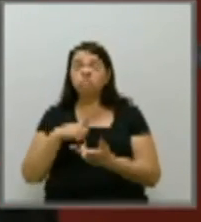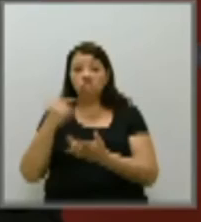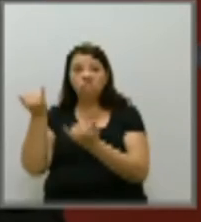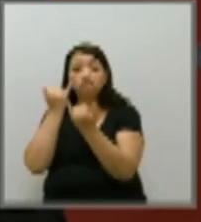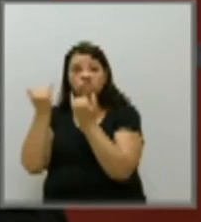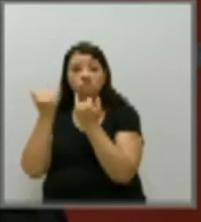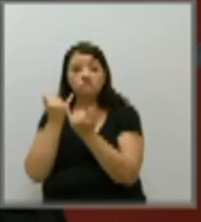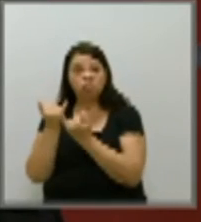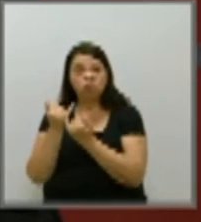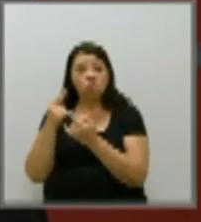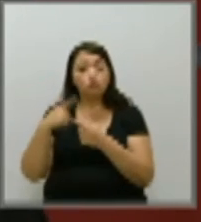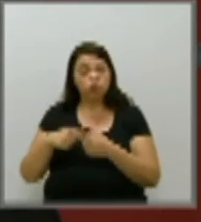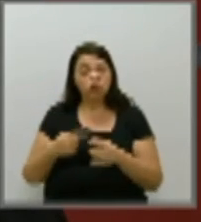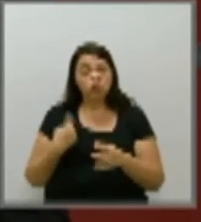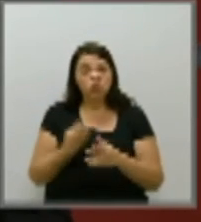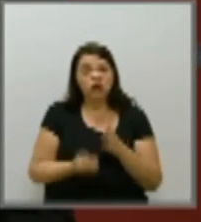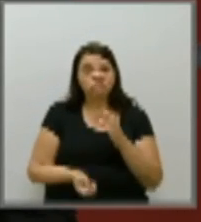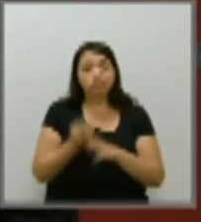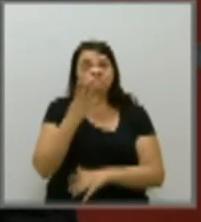colhidos do nosso